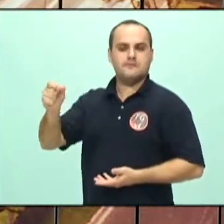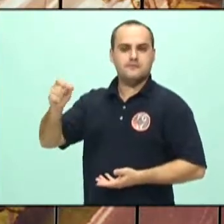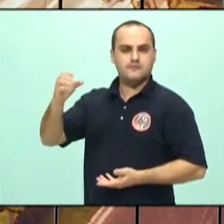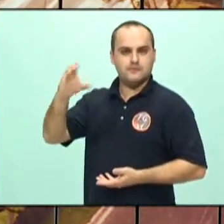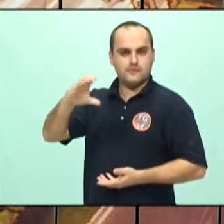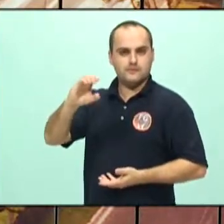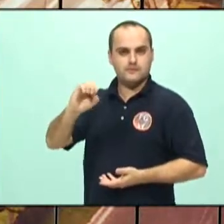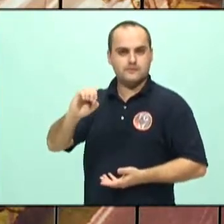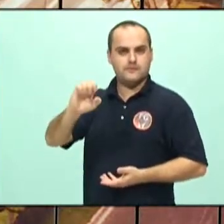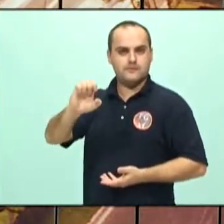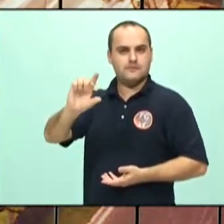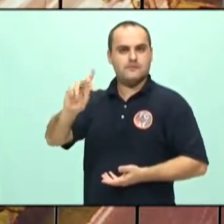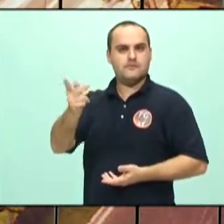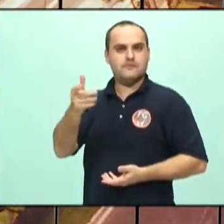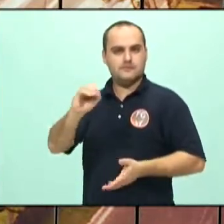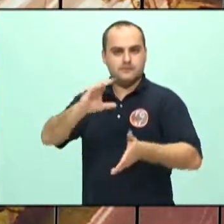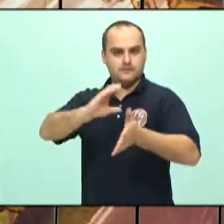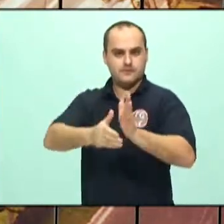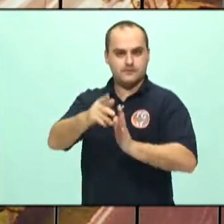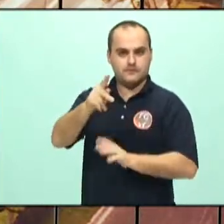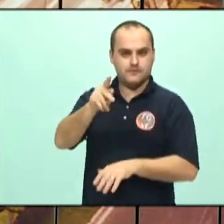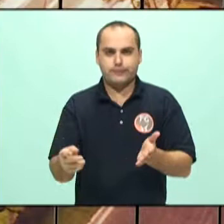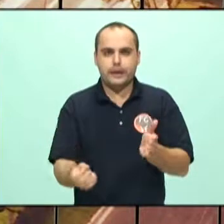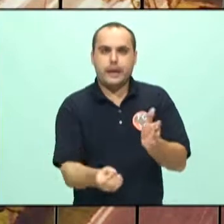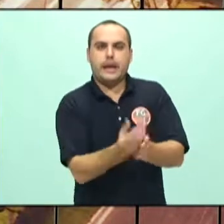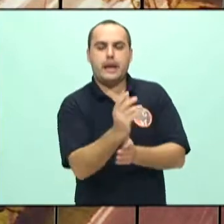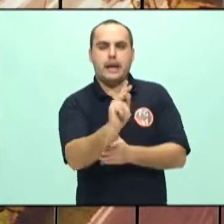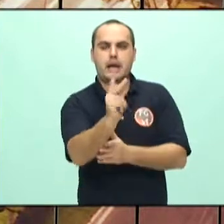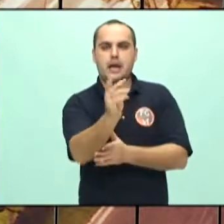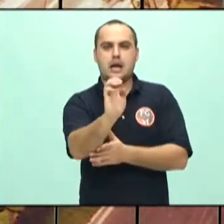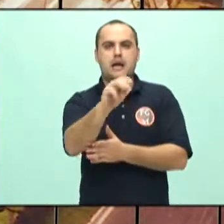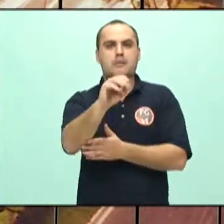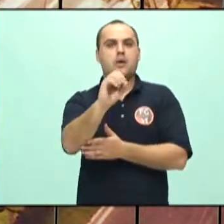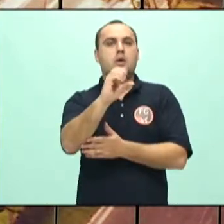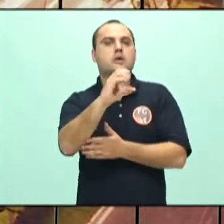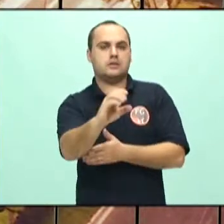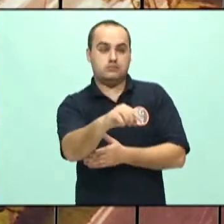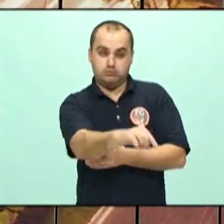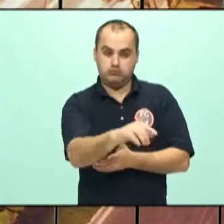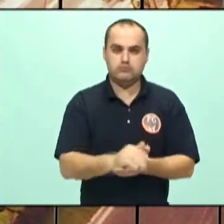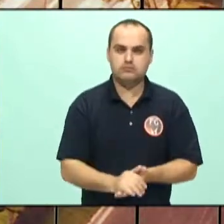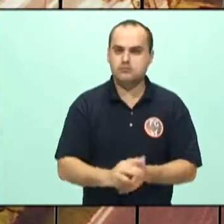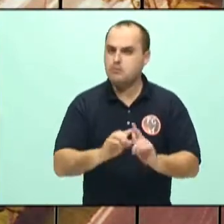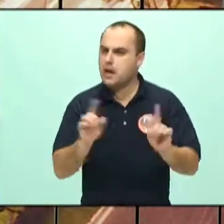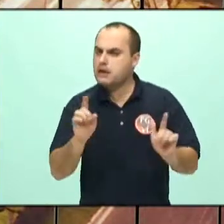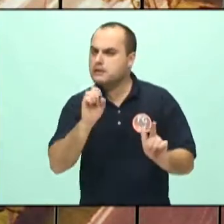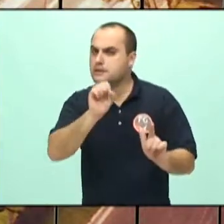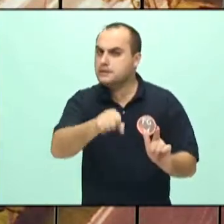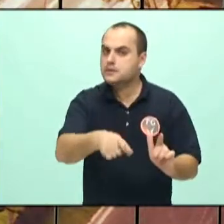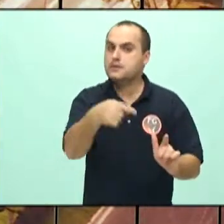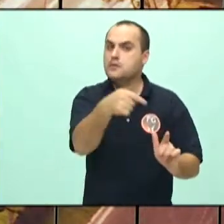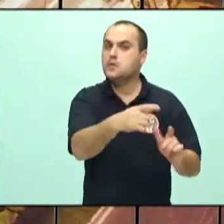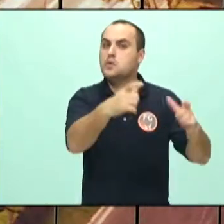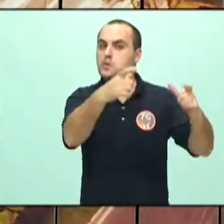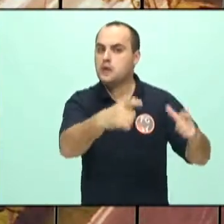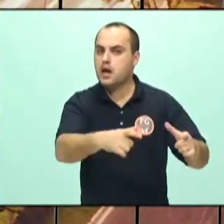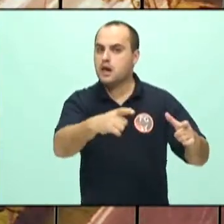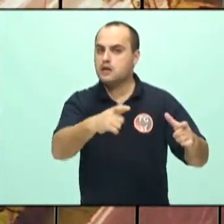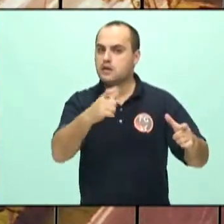do PSDB. Vereador, há dias nós tivemos aqui na Câmara de Vereadores uma